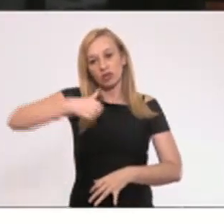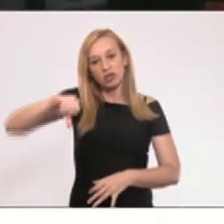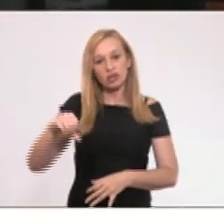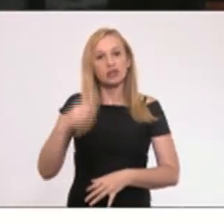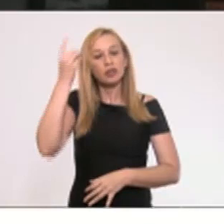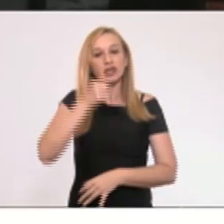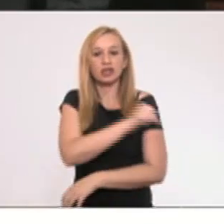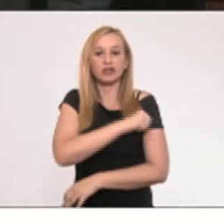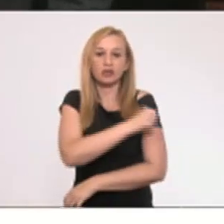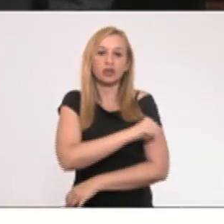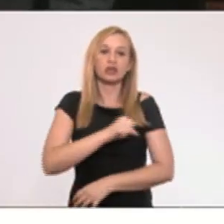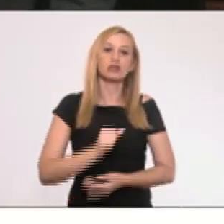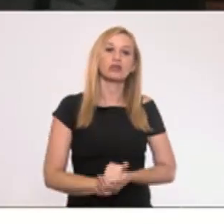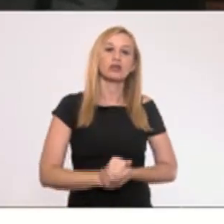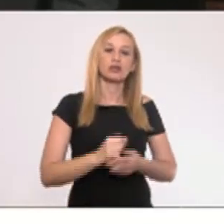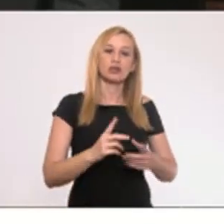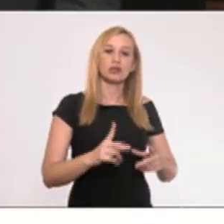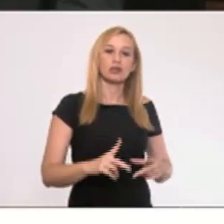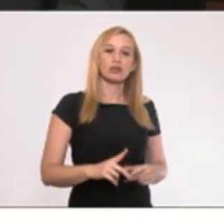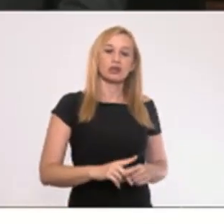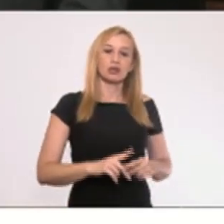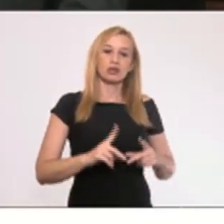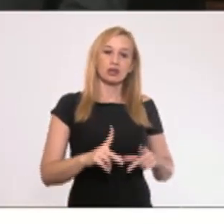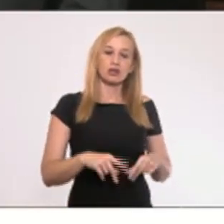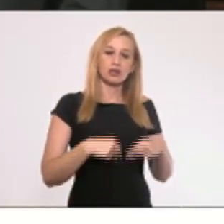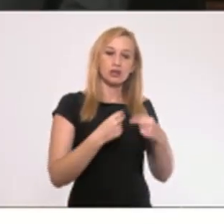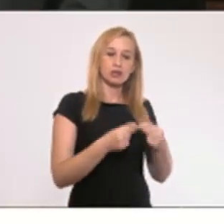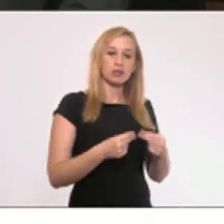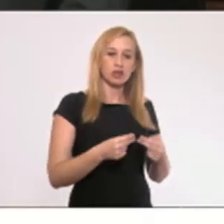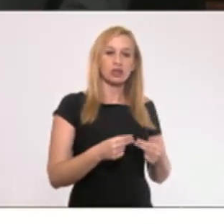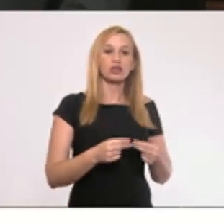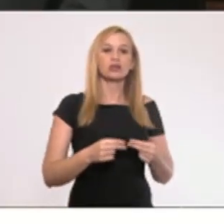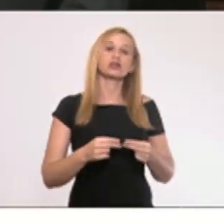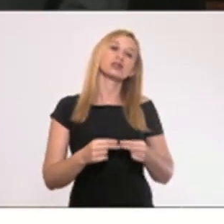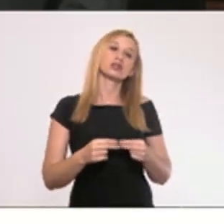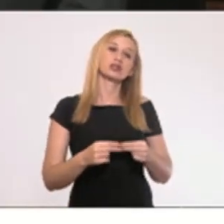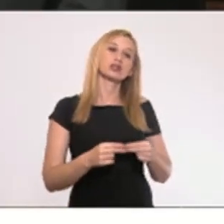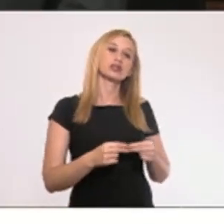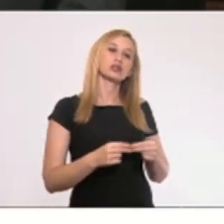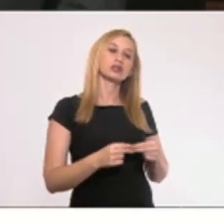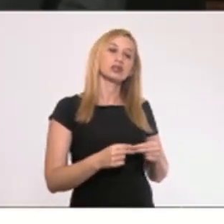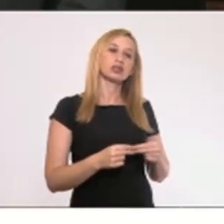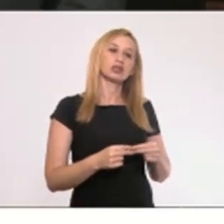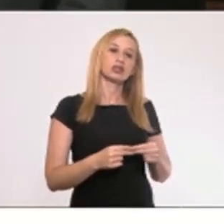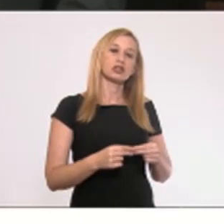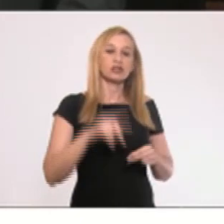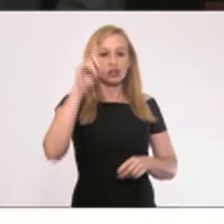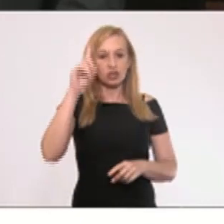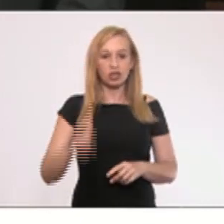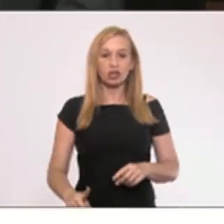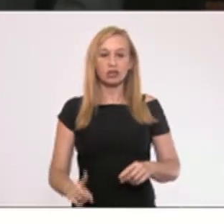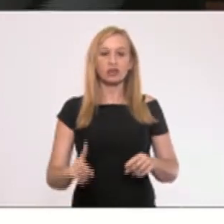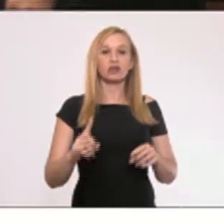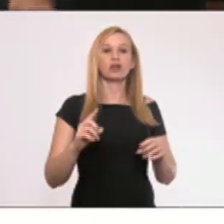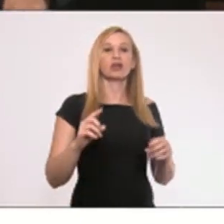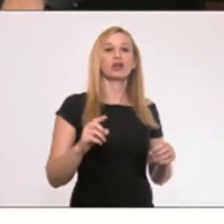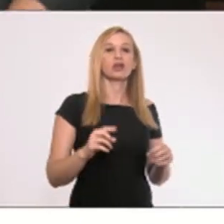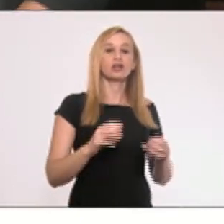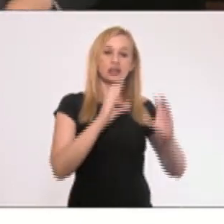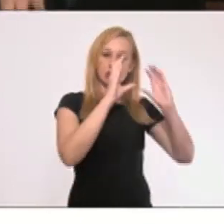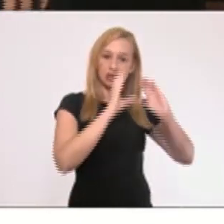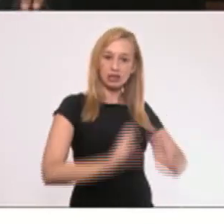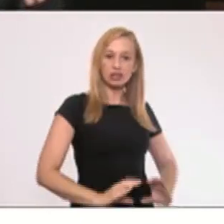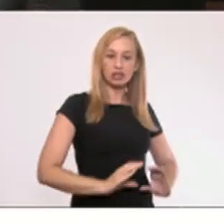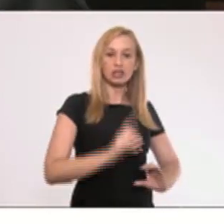deputado da enfermeira Rejane, concede o prêmio à diversidade, direito e respeito à cidadania à Indianara Siqueira,